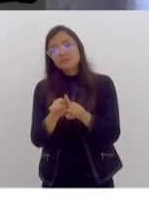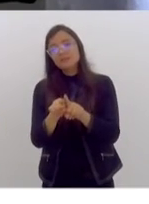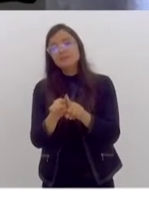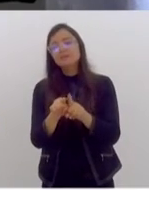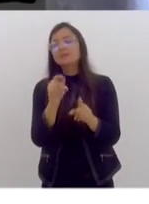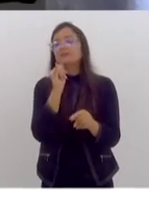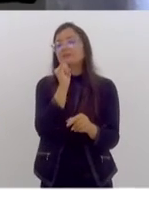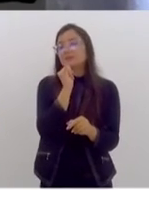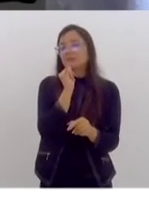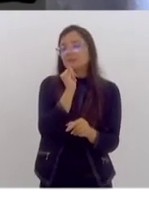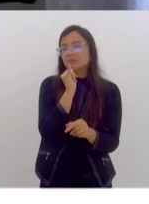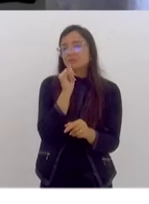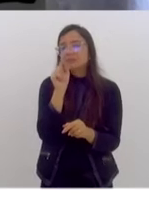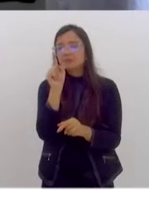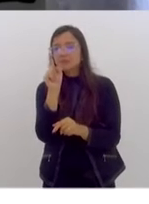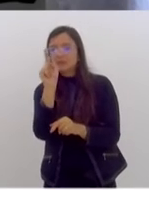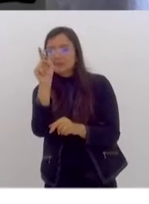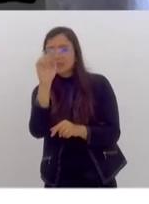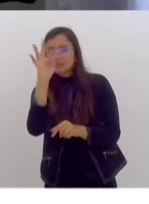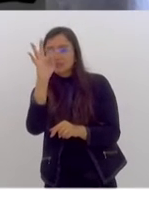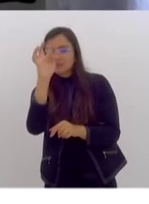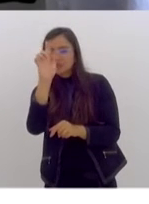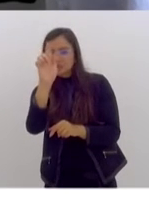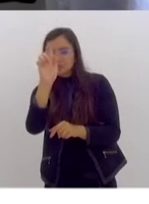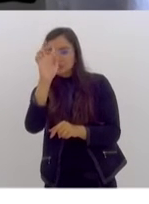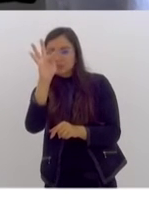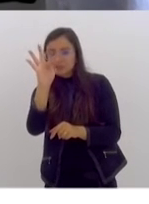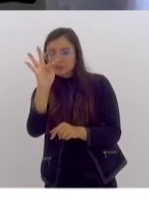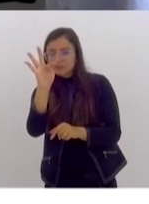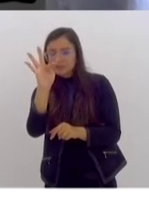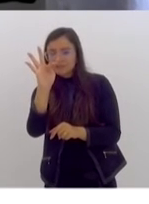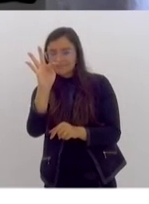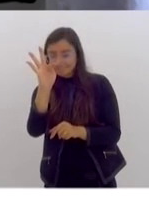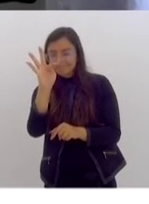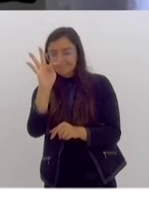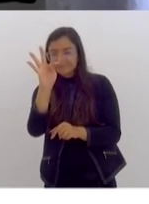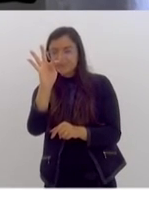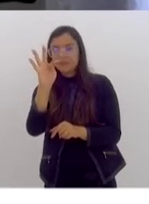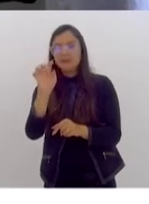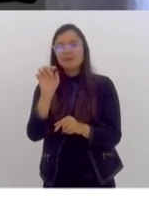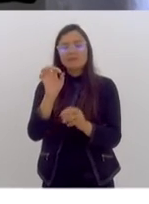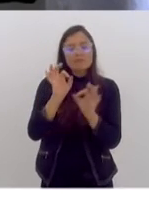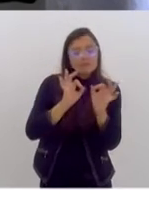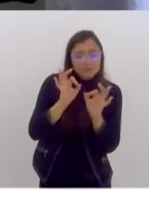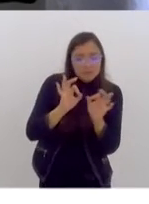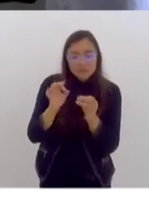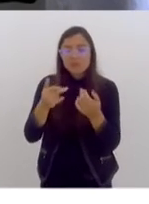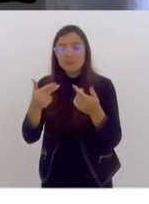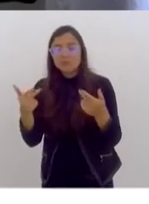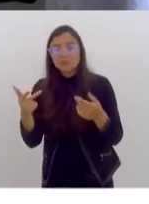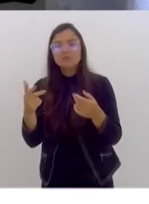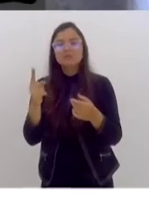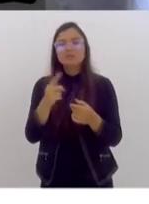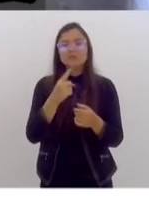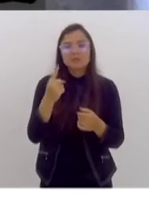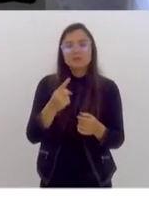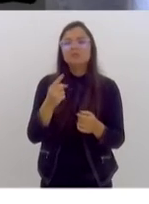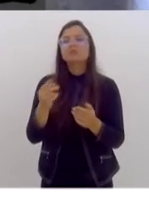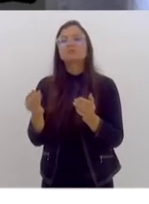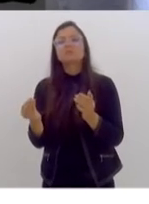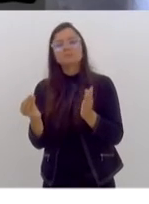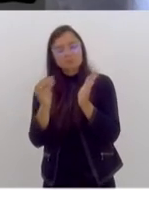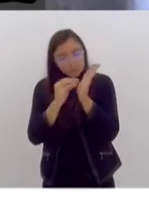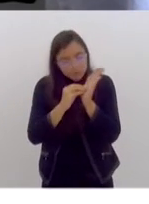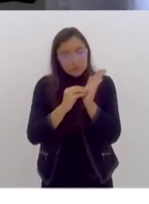instalação do GT de caráter deliberativo então indicar para o